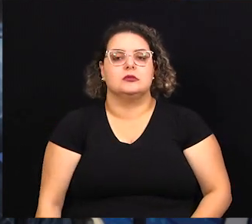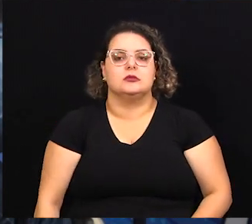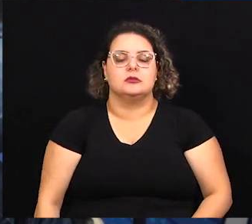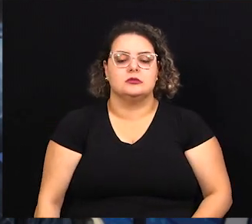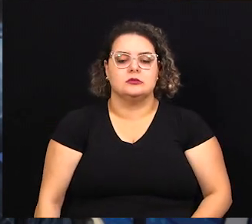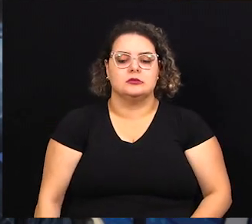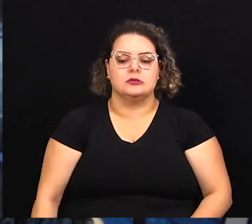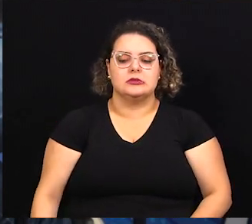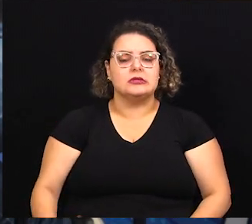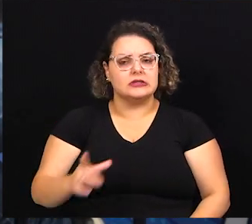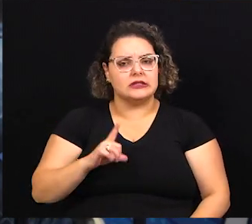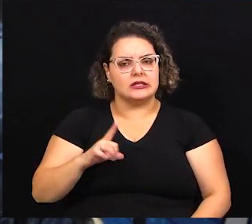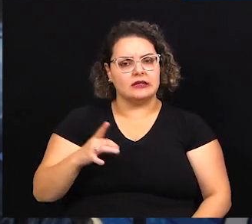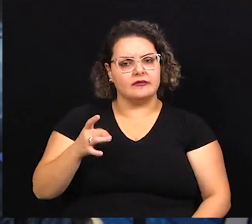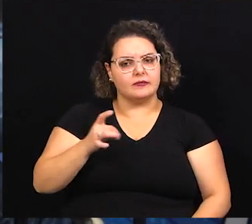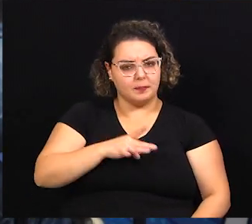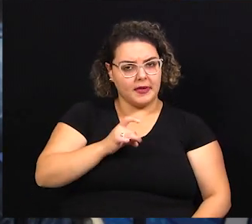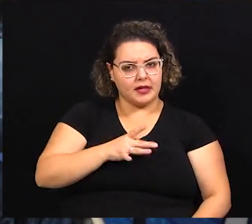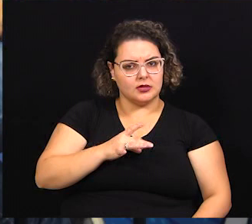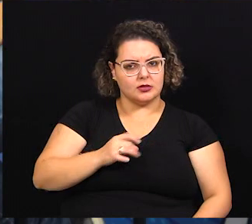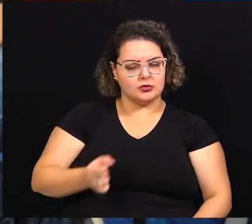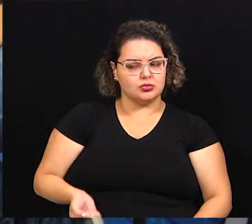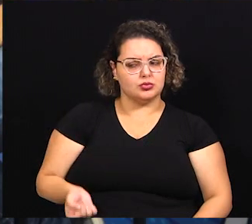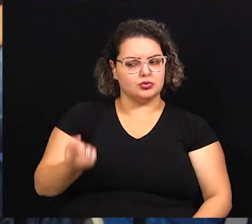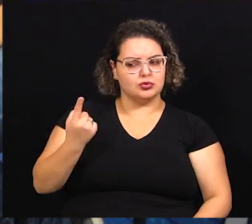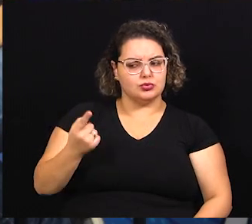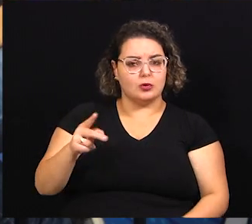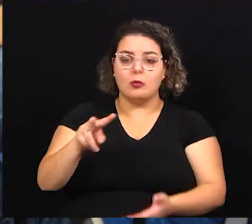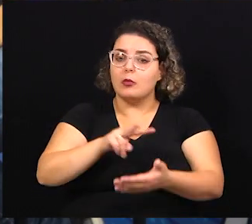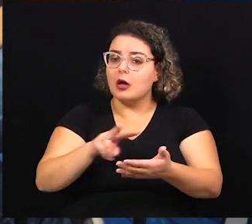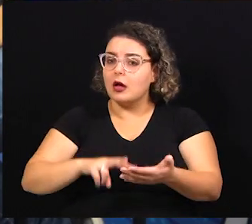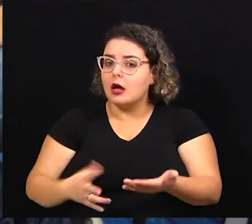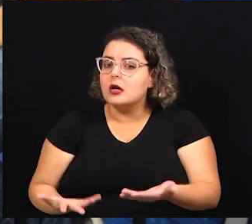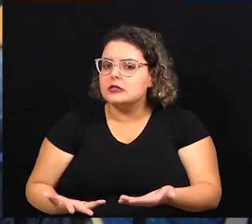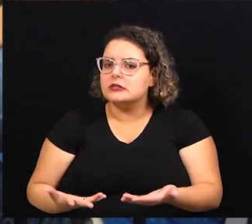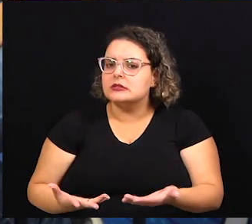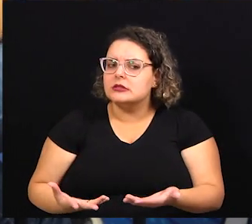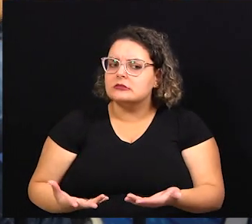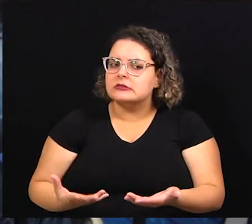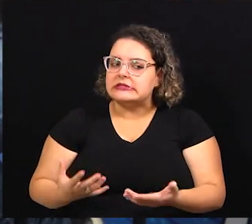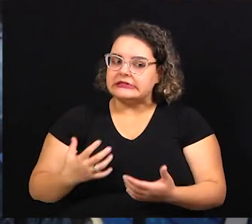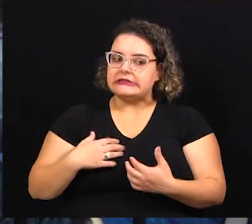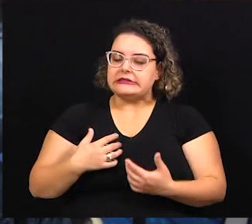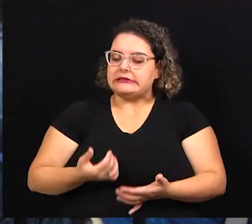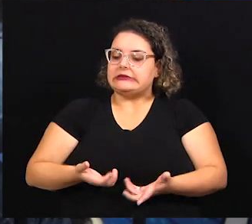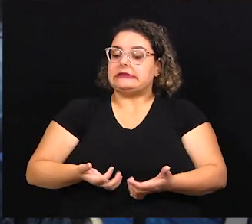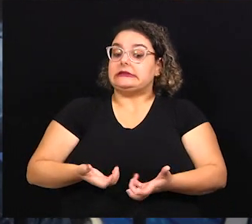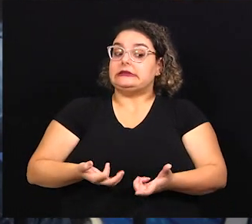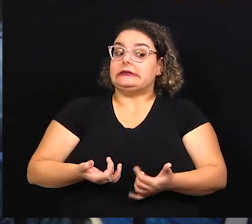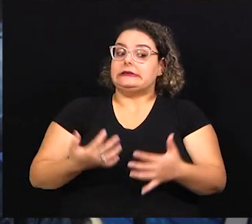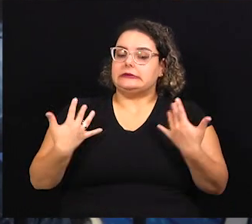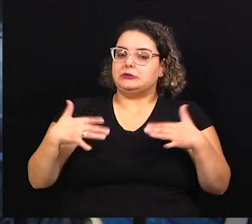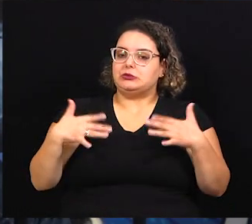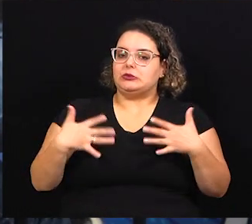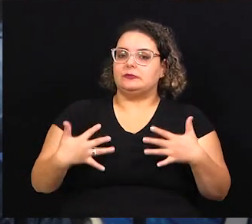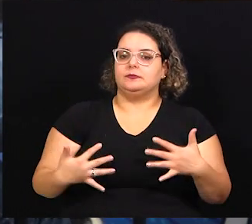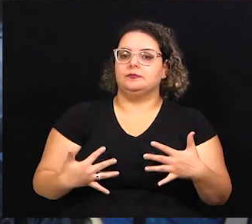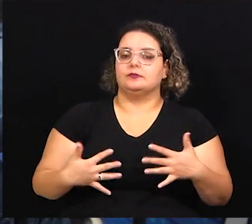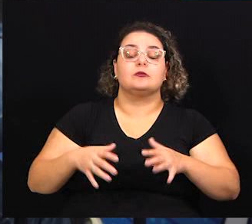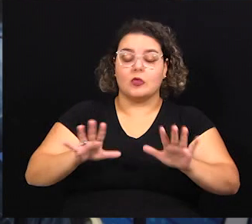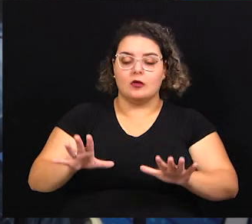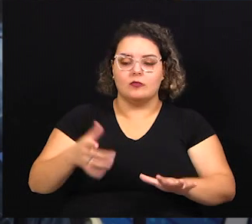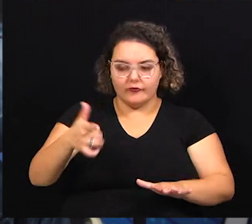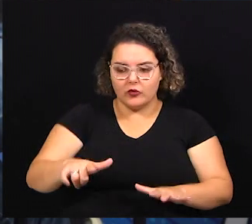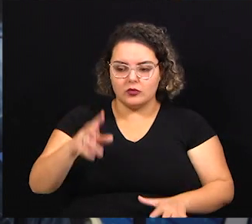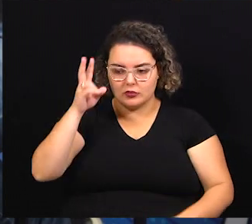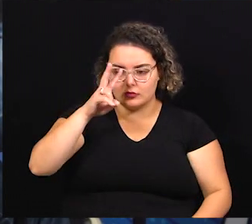consciência, né? Então, você teve medo de causar estranheza para o leitor, né? Deu aquele friozinho na barriga e